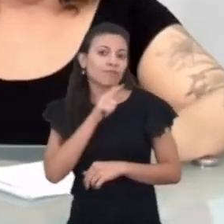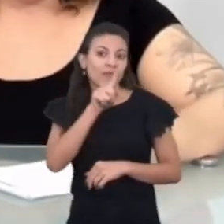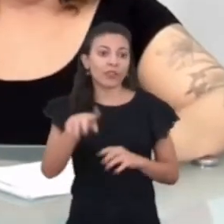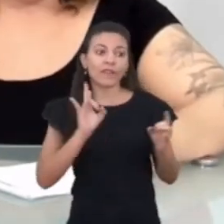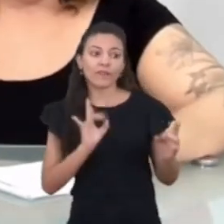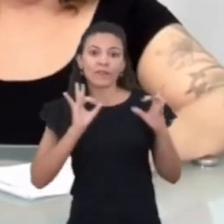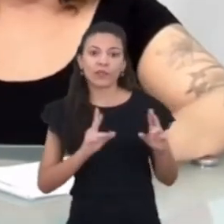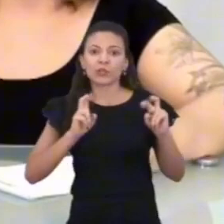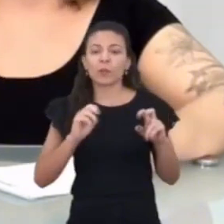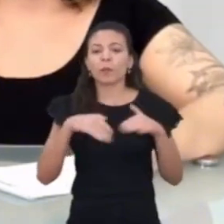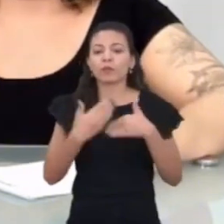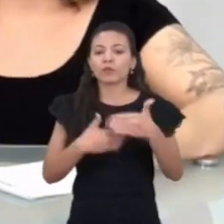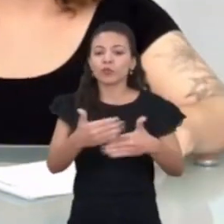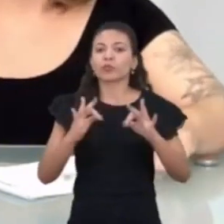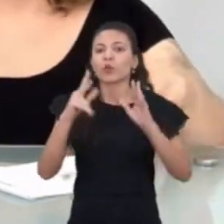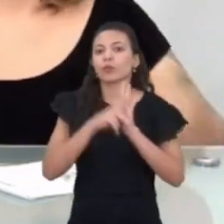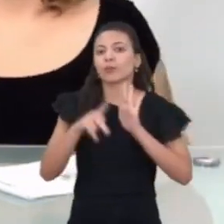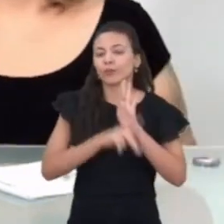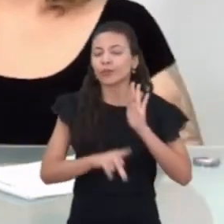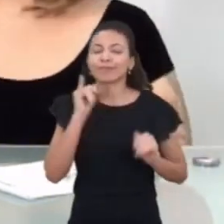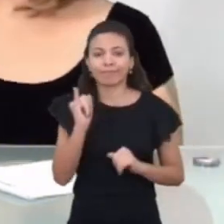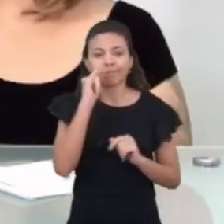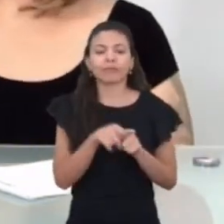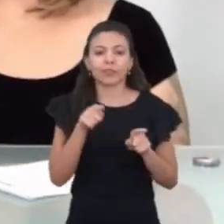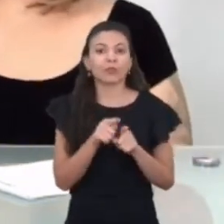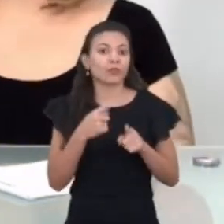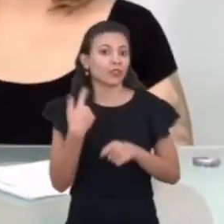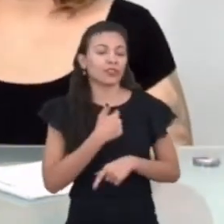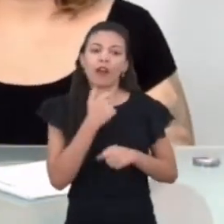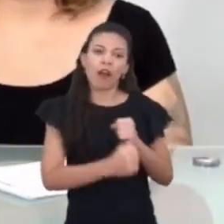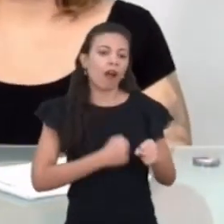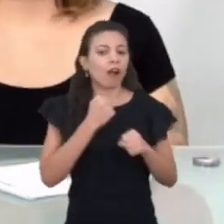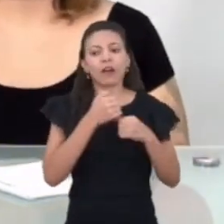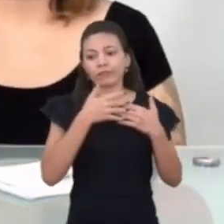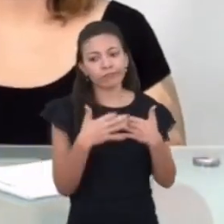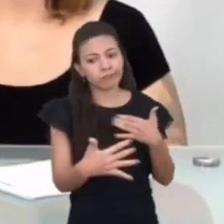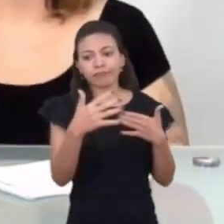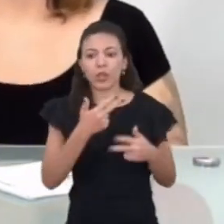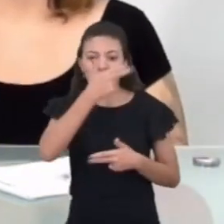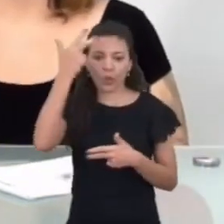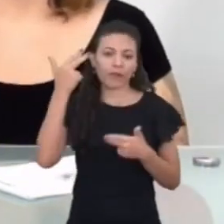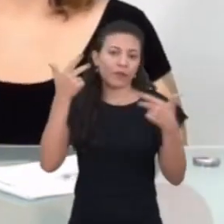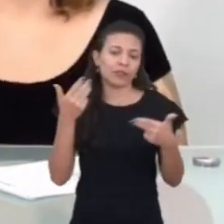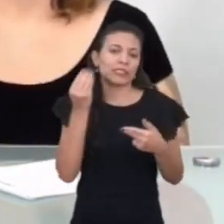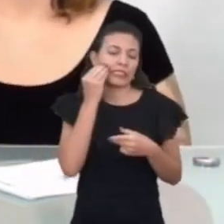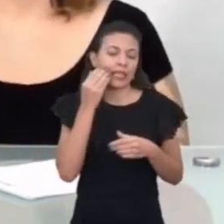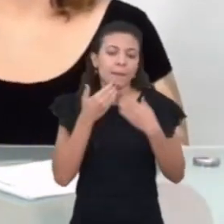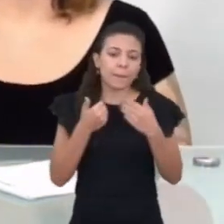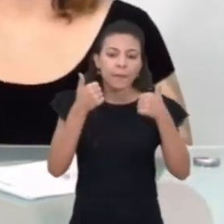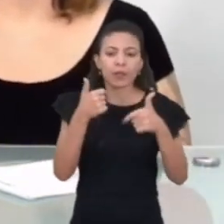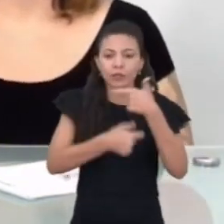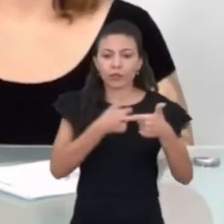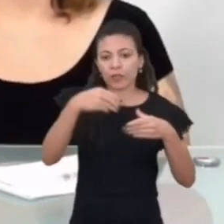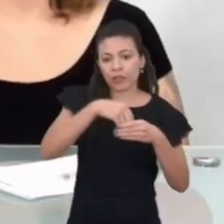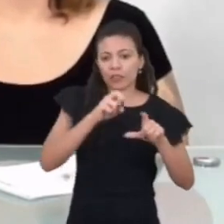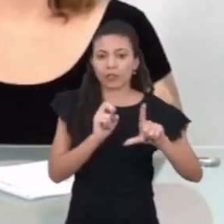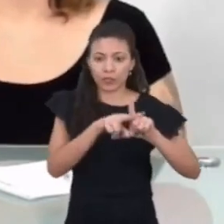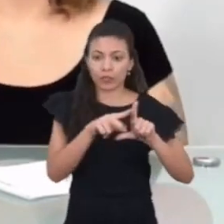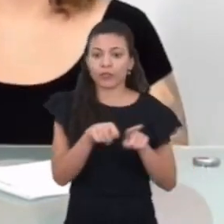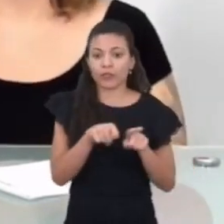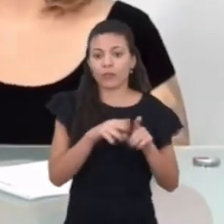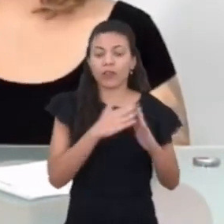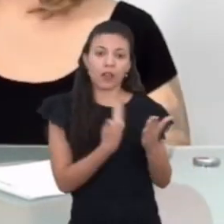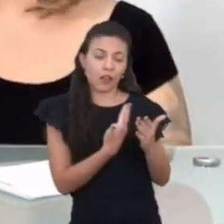de todo esse processo, de todo esse projeto, que vai ser importante também, que a gente tem um ano inteiro pela frente para trazer algumas novidades e melhorar o trabalho, principalmente aí na ponta, né, que a gente fala que é a escola,